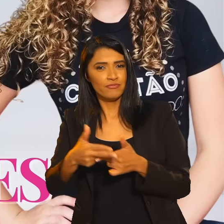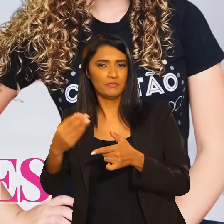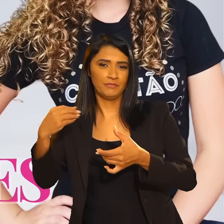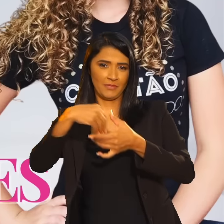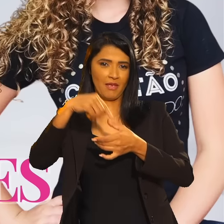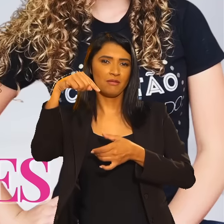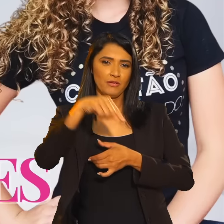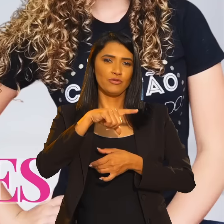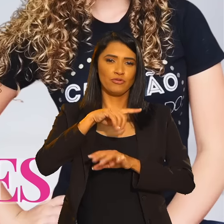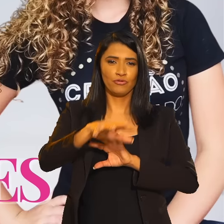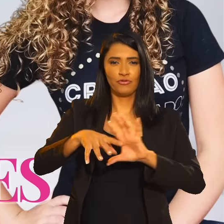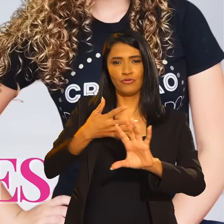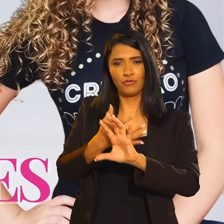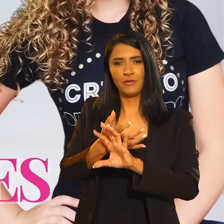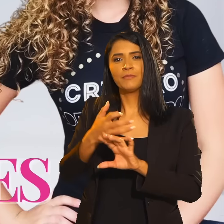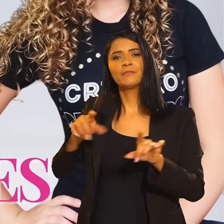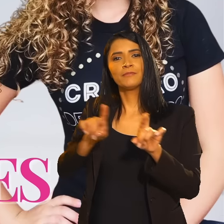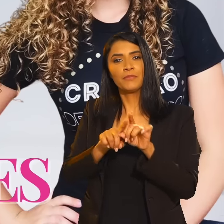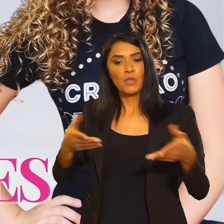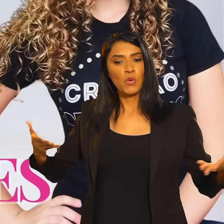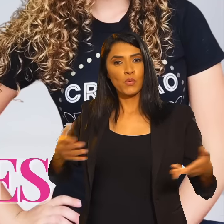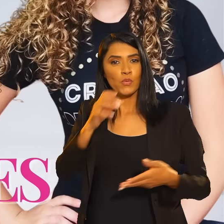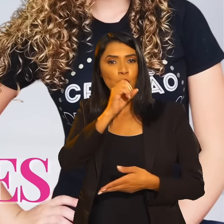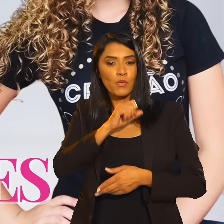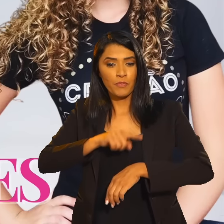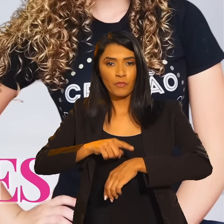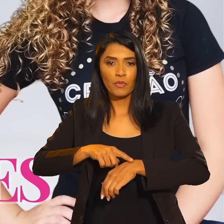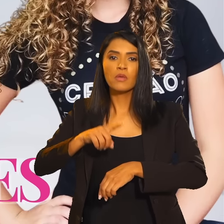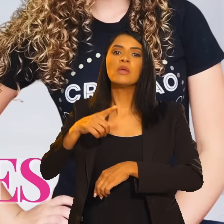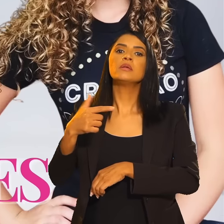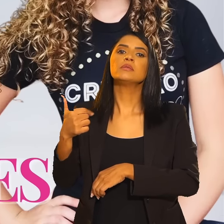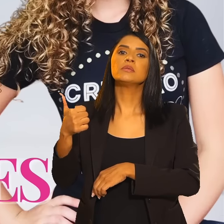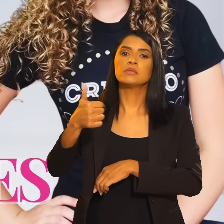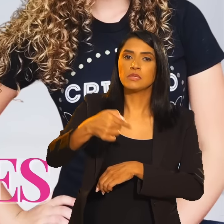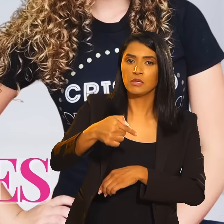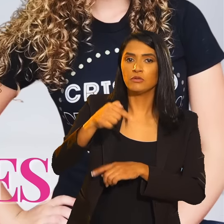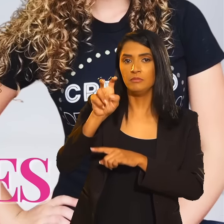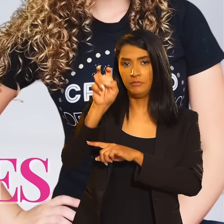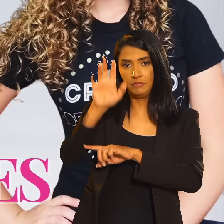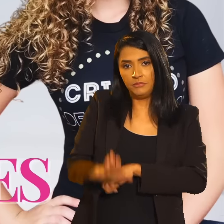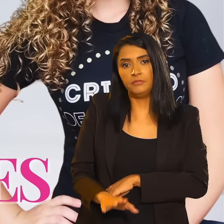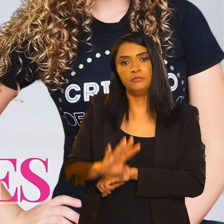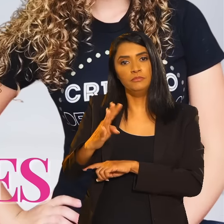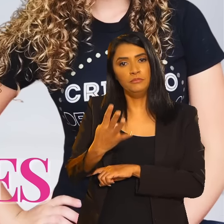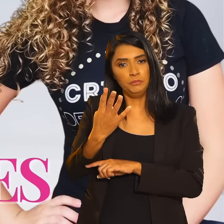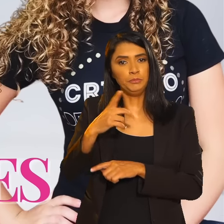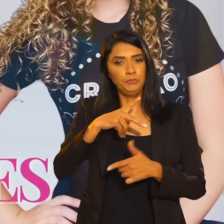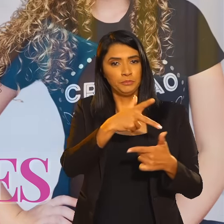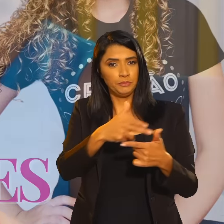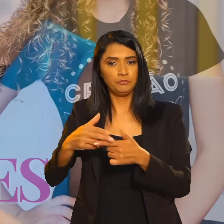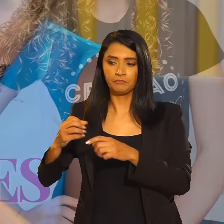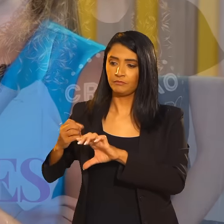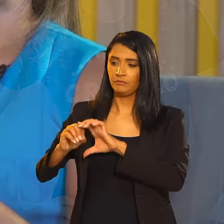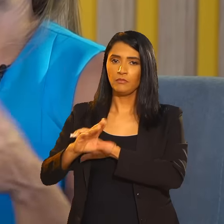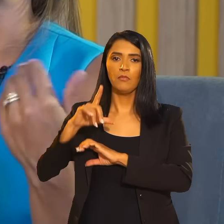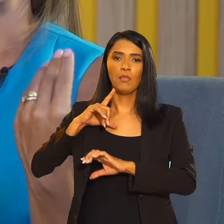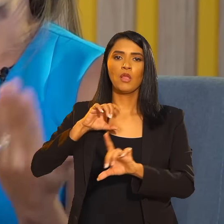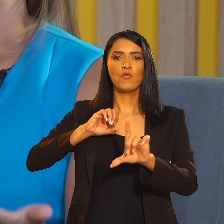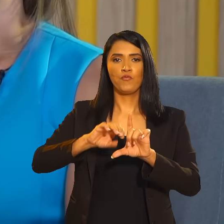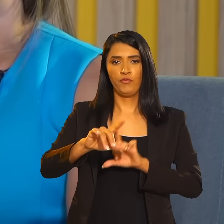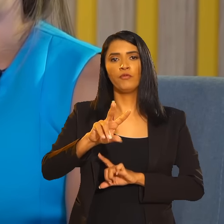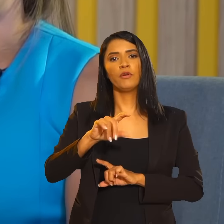estão aqui no canal, e hoje, no sábado, agora, às 17 horas, a gente vai ter o 4º episódio que vai ser